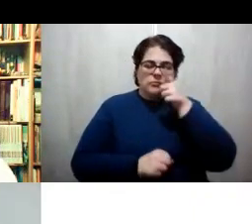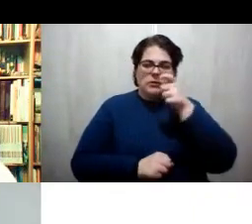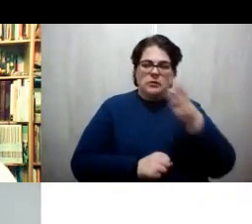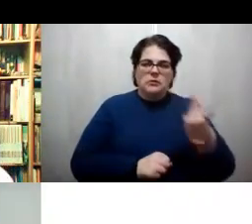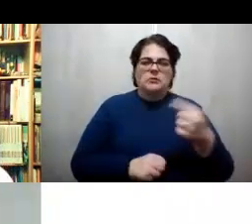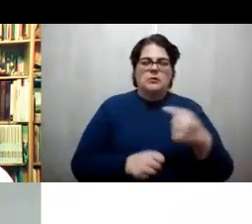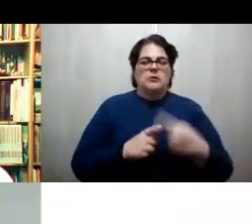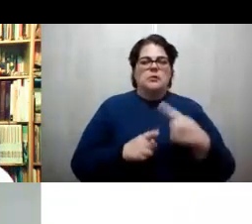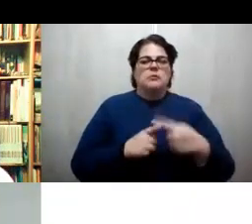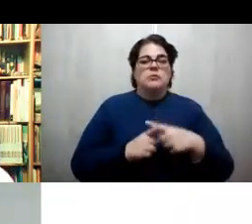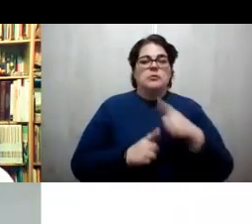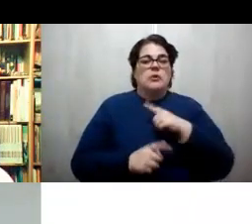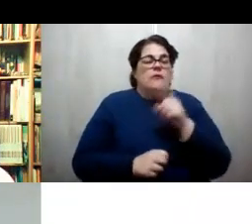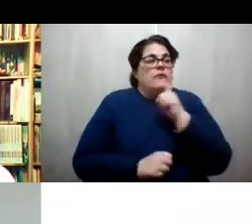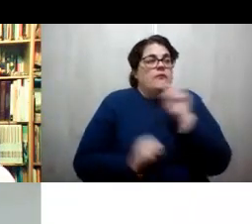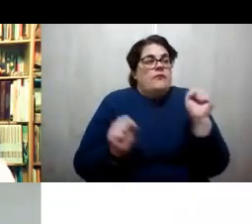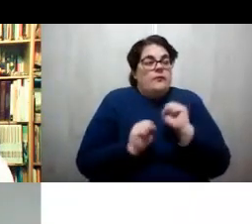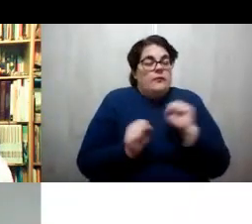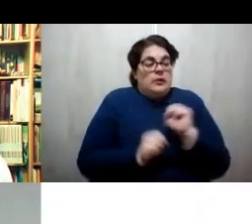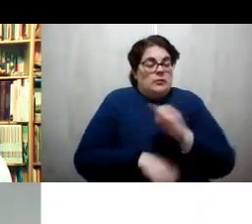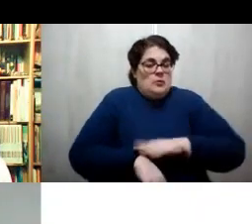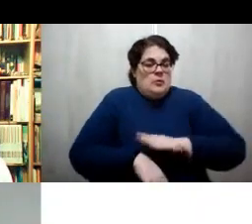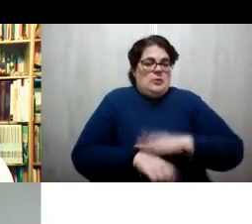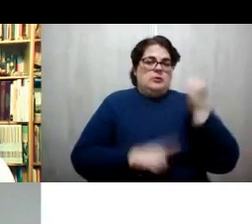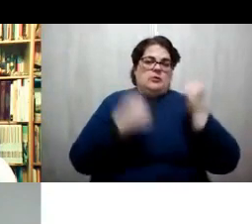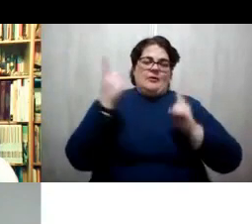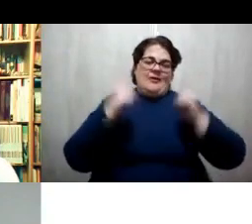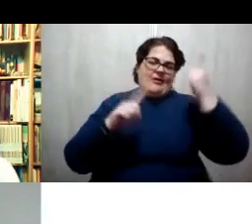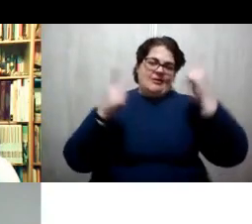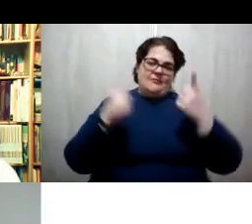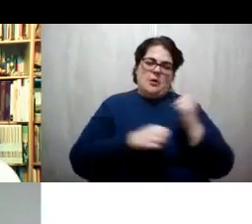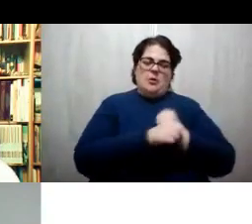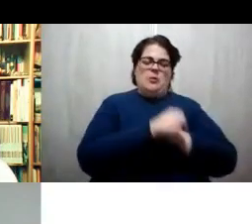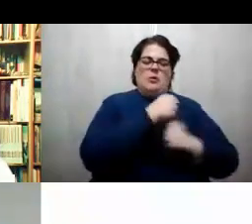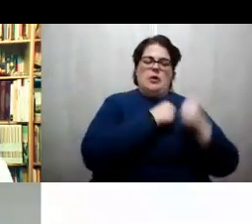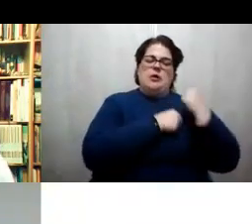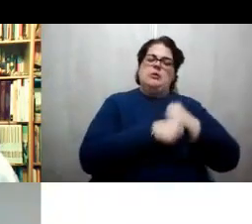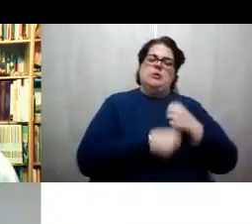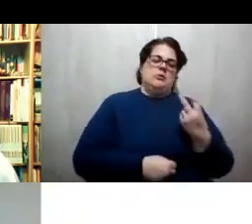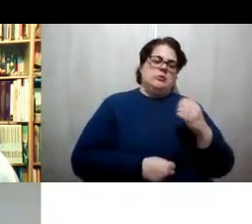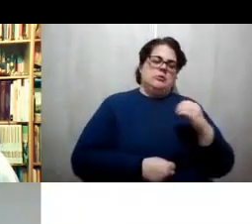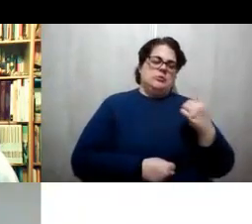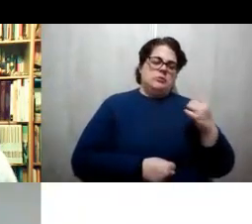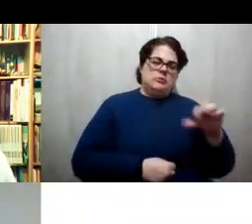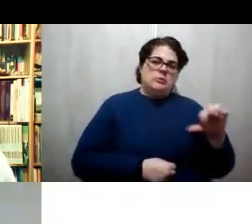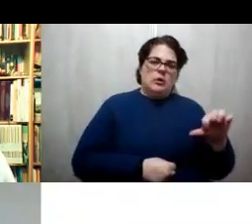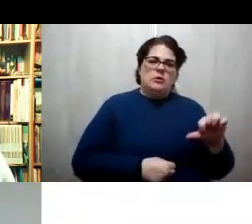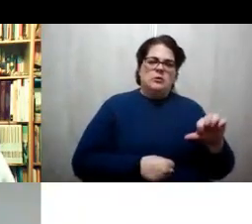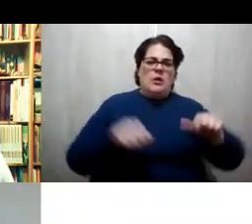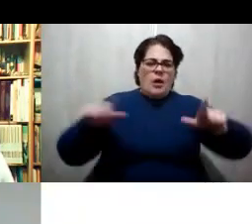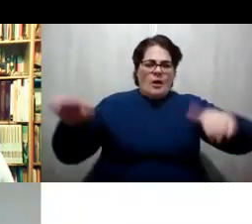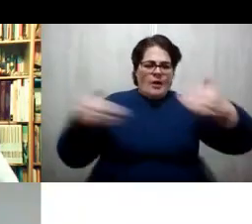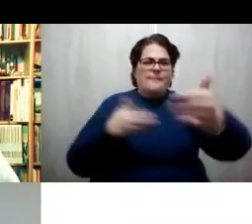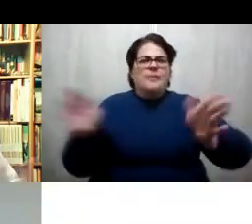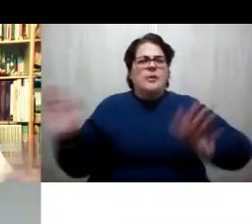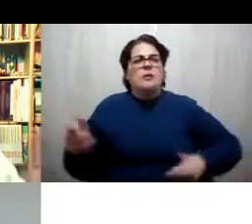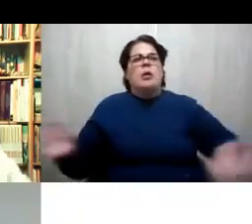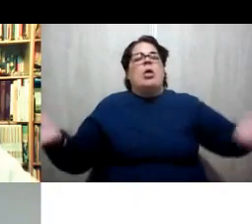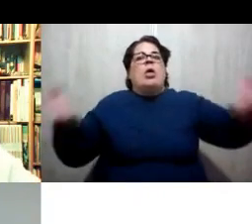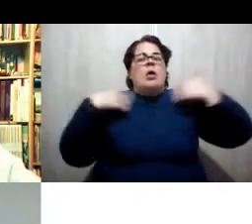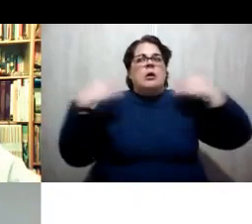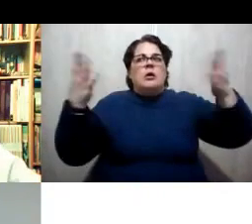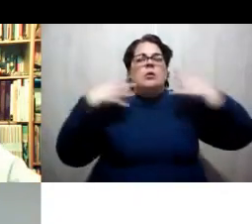tivemos frio no carnaval. Porque em 2019 foi incrível, a cabine, era um calor tão intenso, a cabine